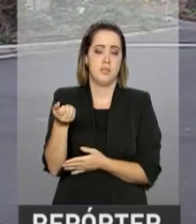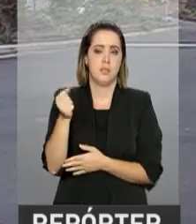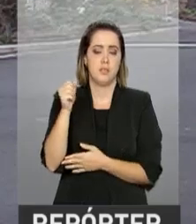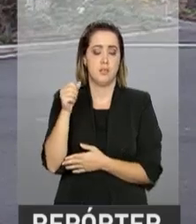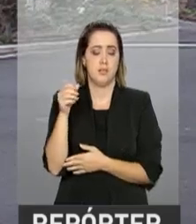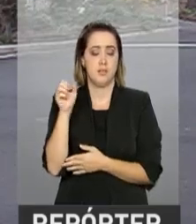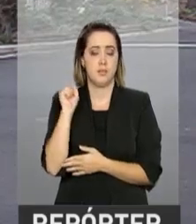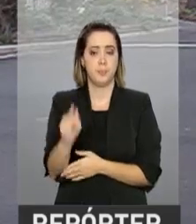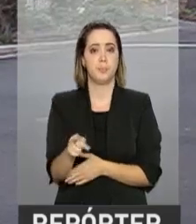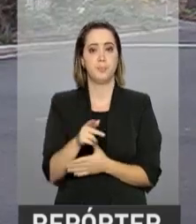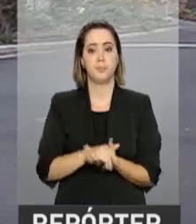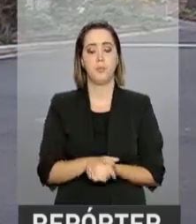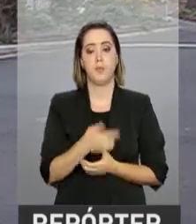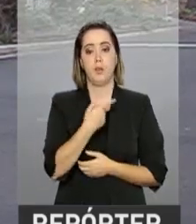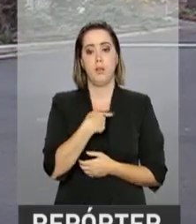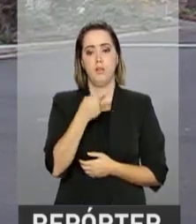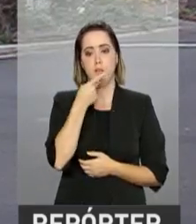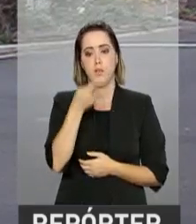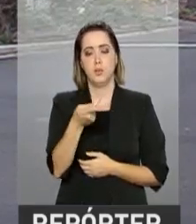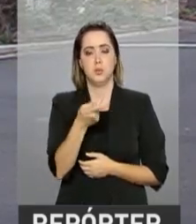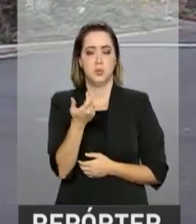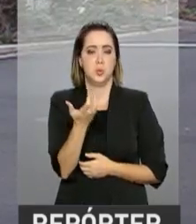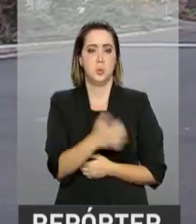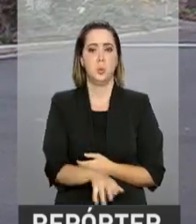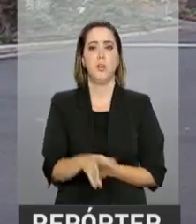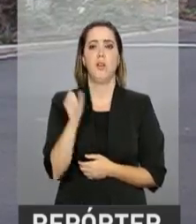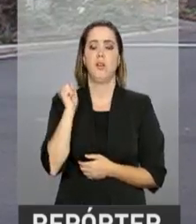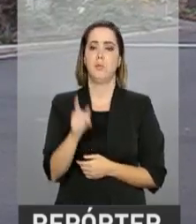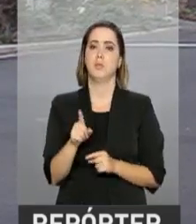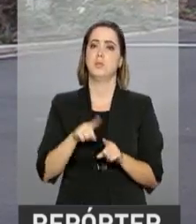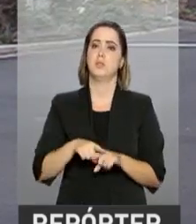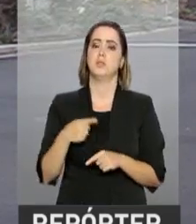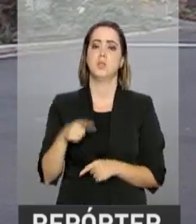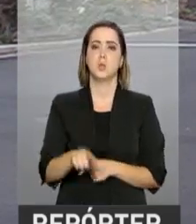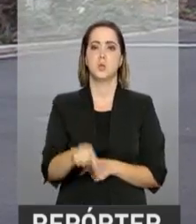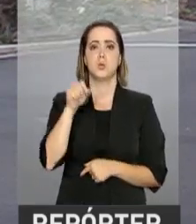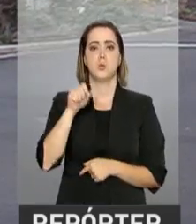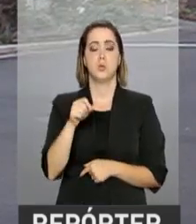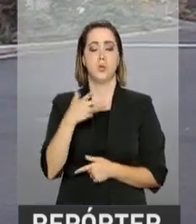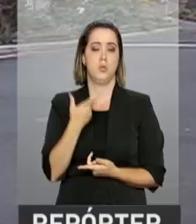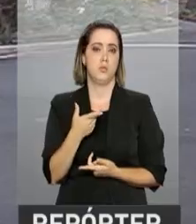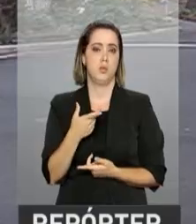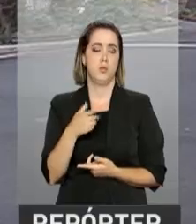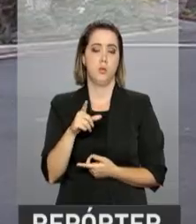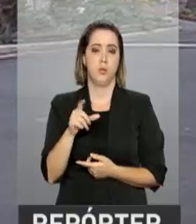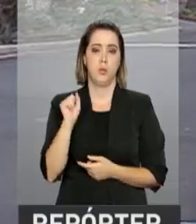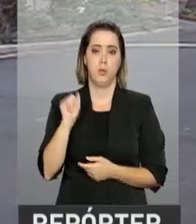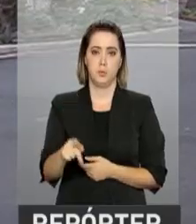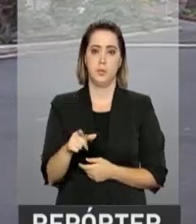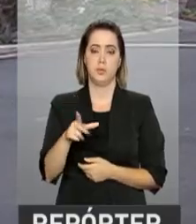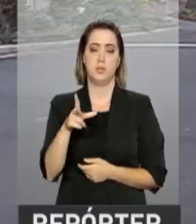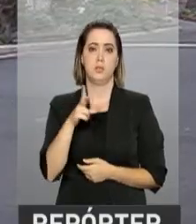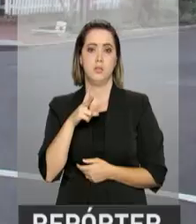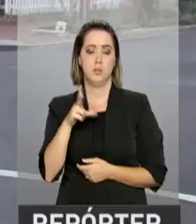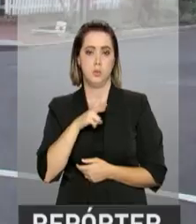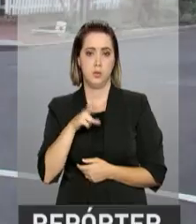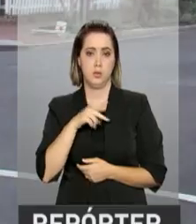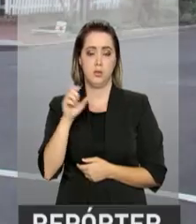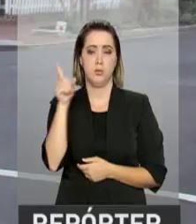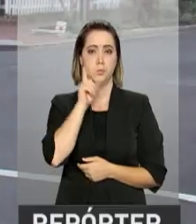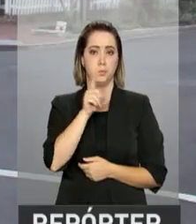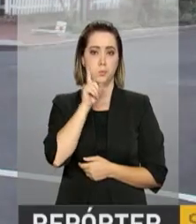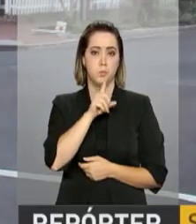por sua vez, diz que não quer se aposentar tão cedo e que prefere o sistema previdenciário dos Estados Unidos do que o da sua terra natal.